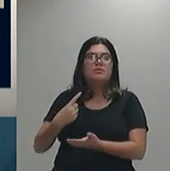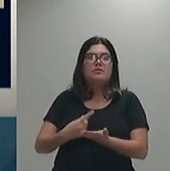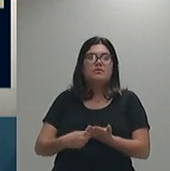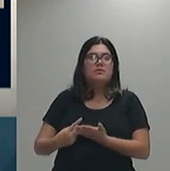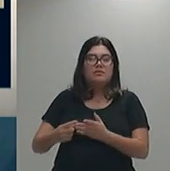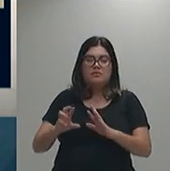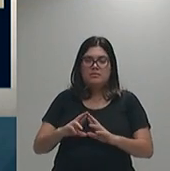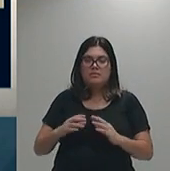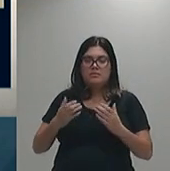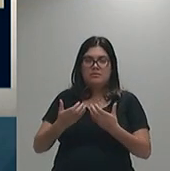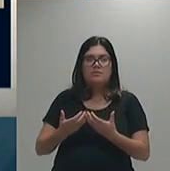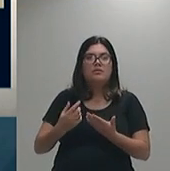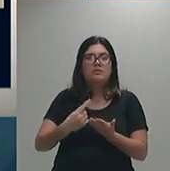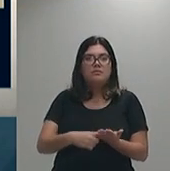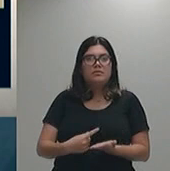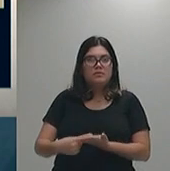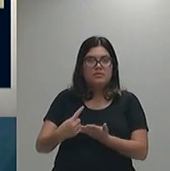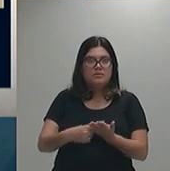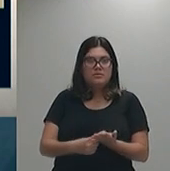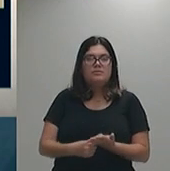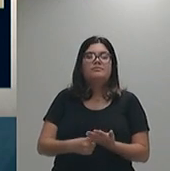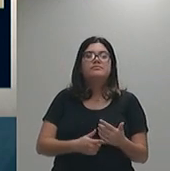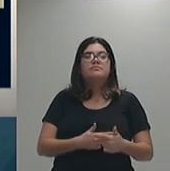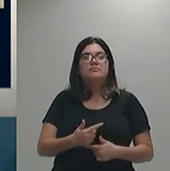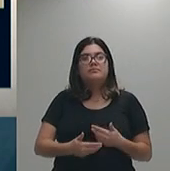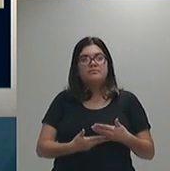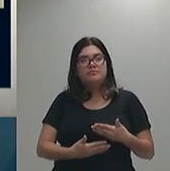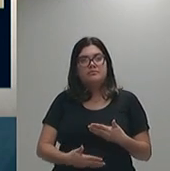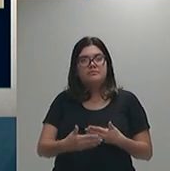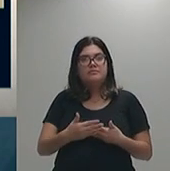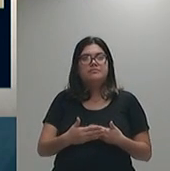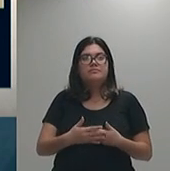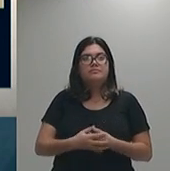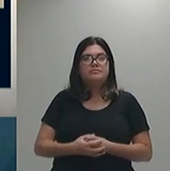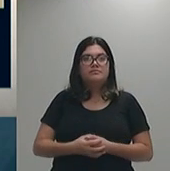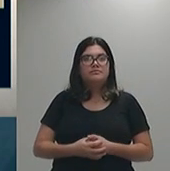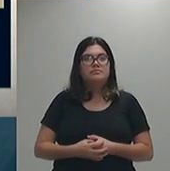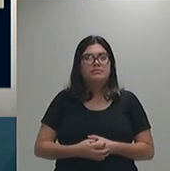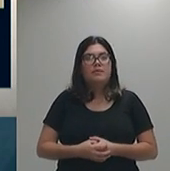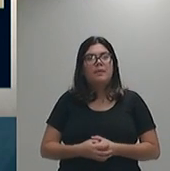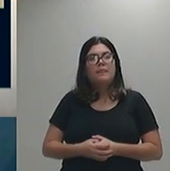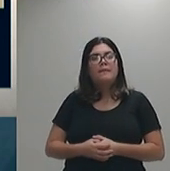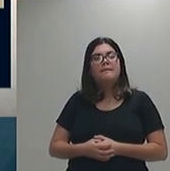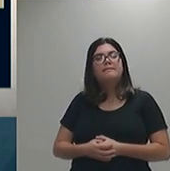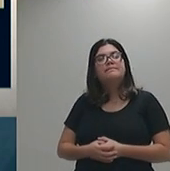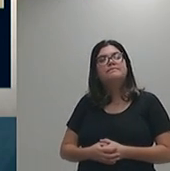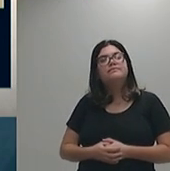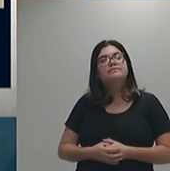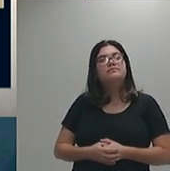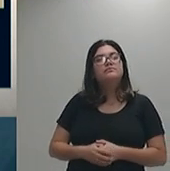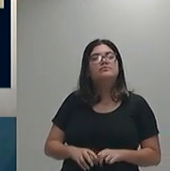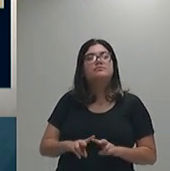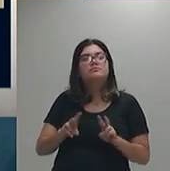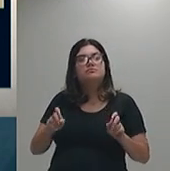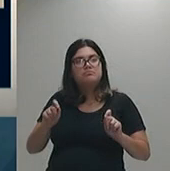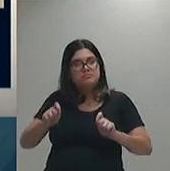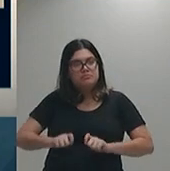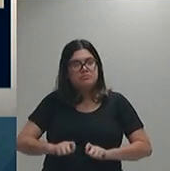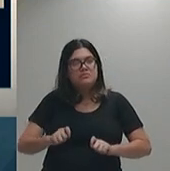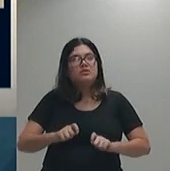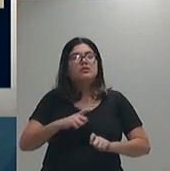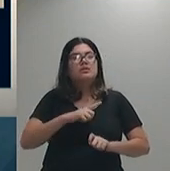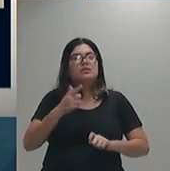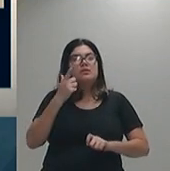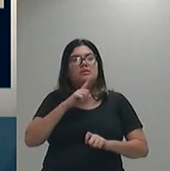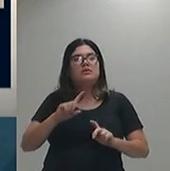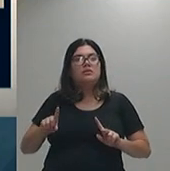do mercado Hassan lá da B3 da bolsa trata-se de conflito de competência entre tribunais de arbitragem vinculados à mesma